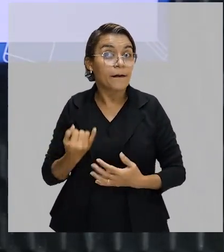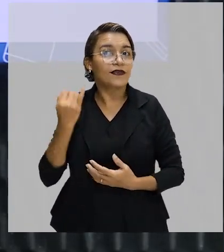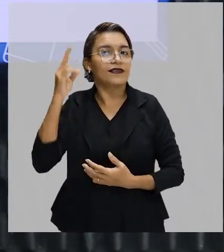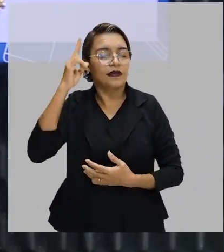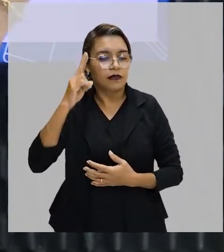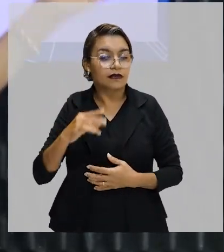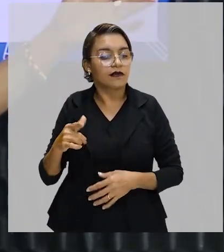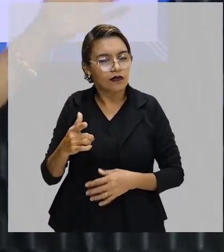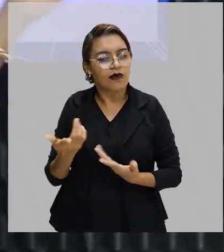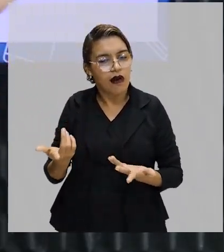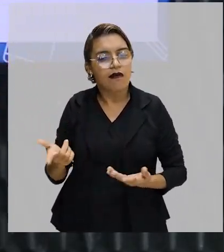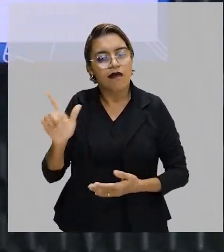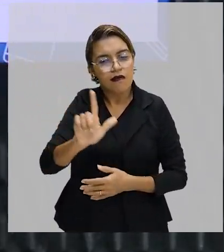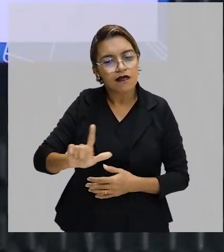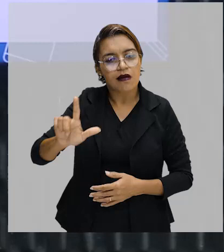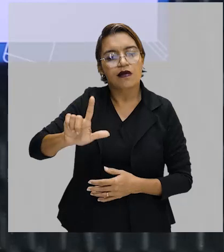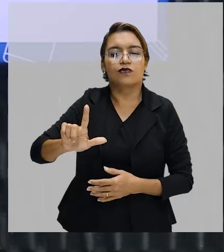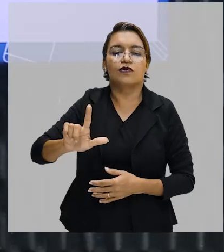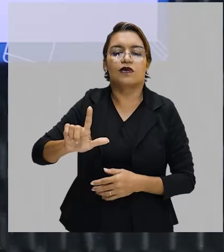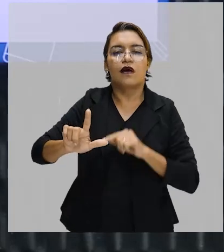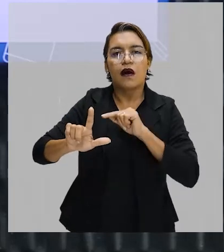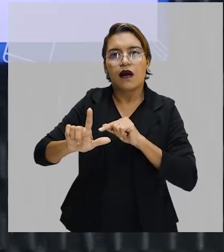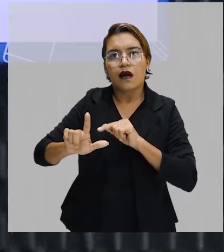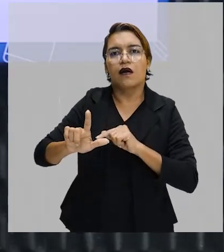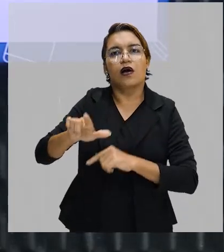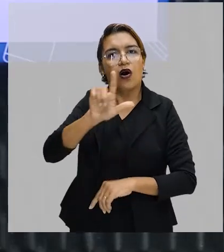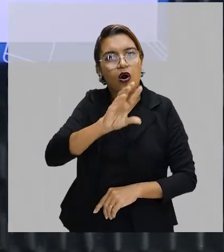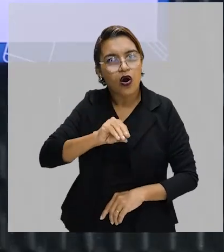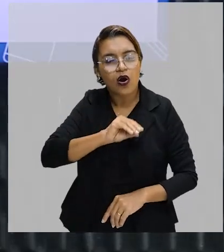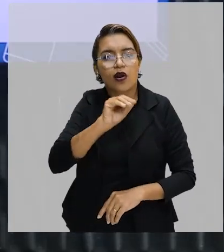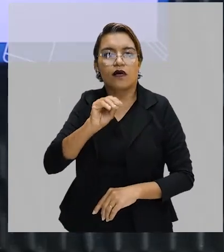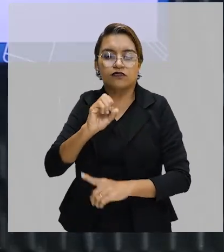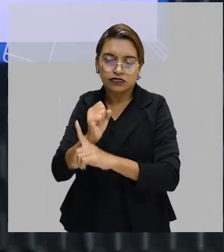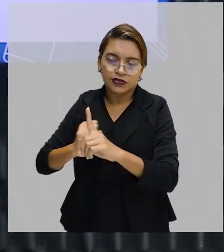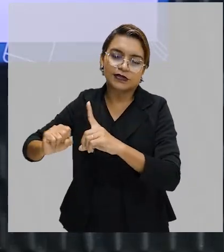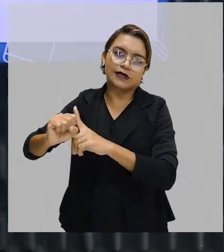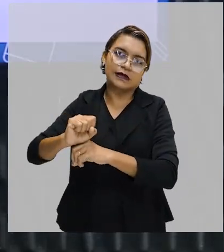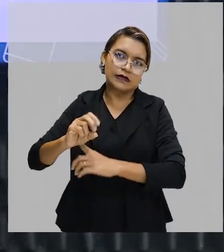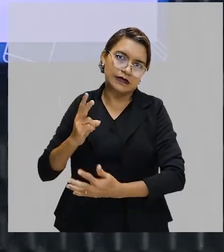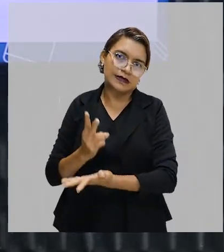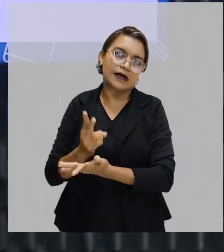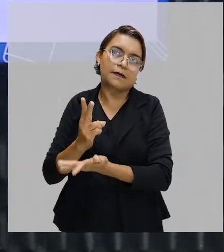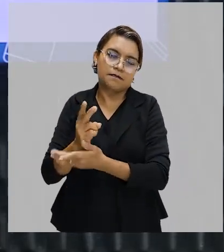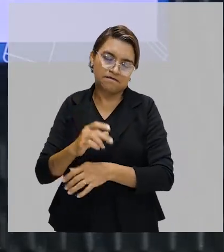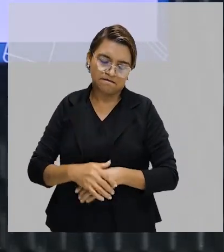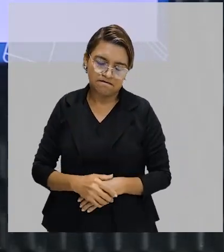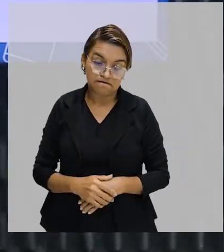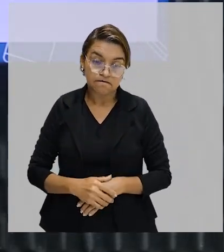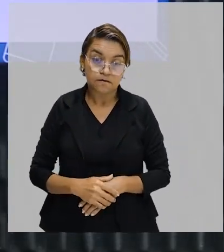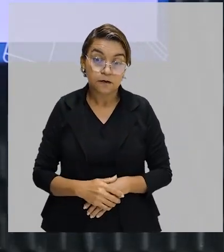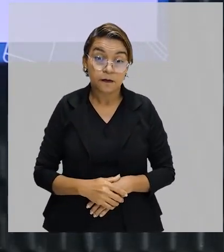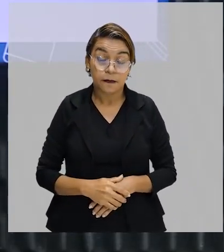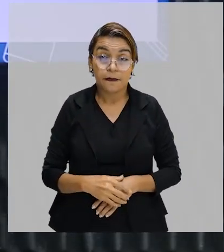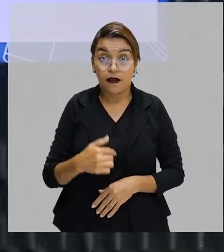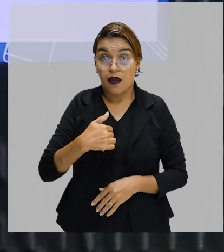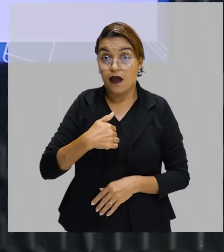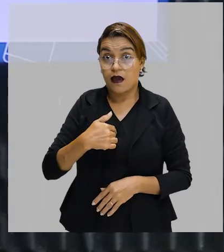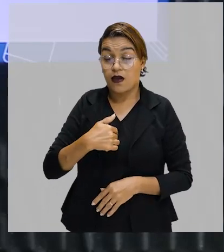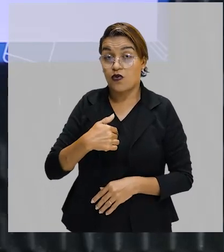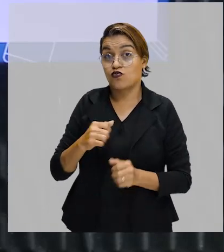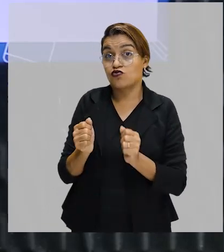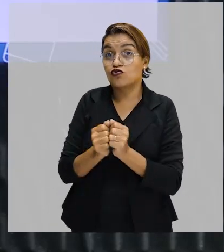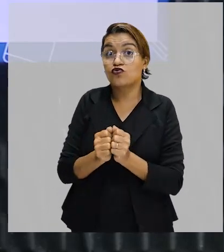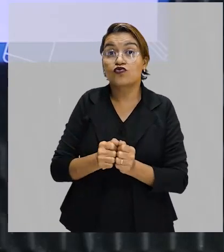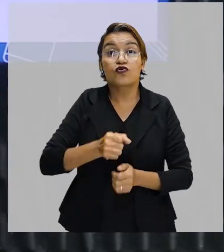literatura oral é algo que faz parte da nossa sociedade sempre tem uma historinha para contar porque o que houve da minha avó